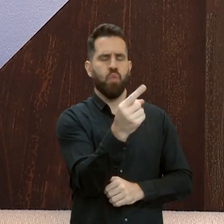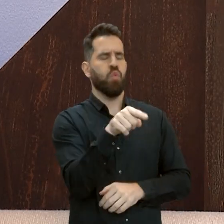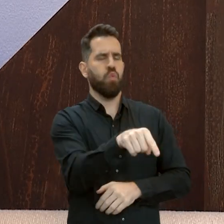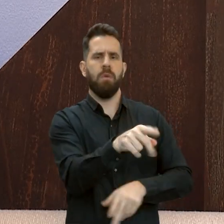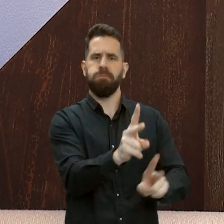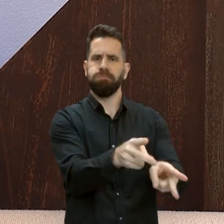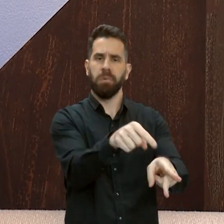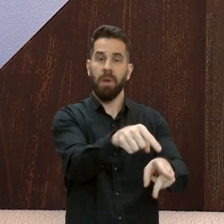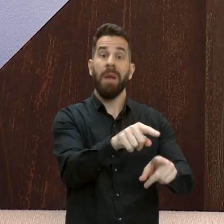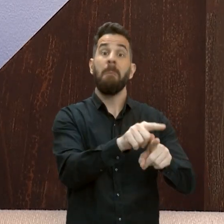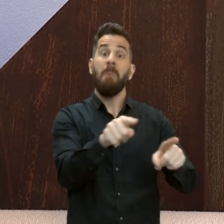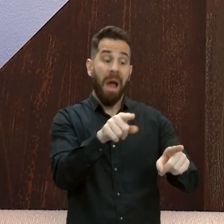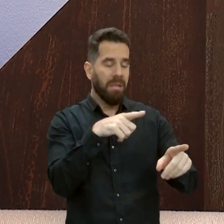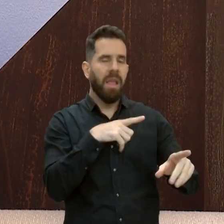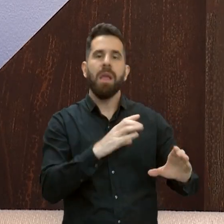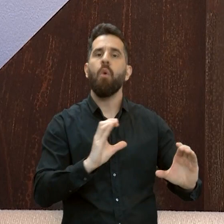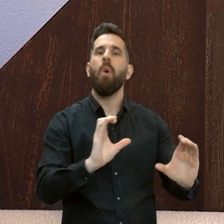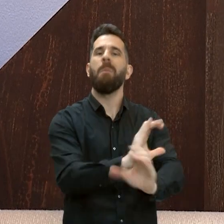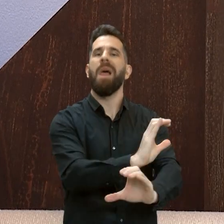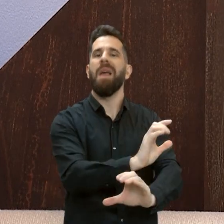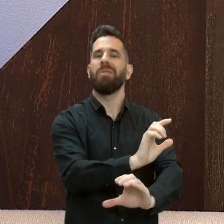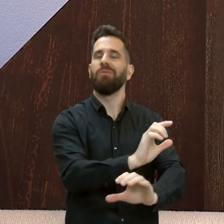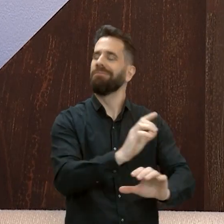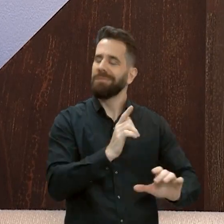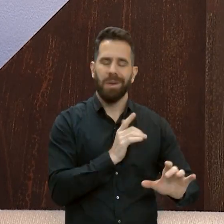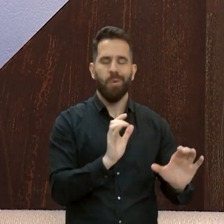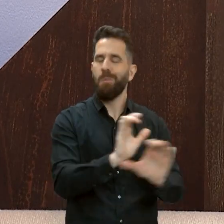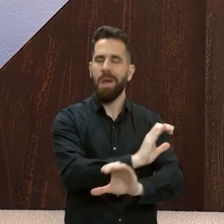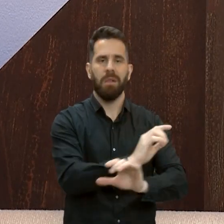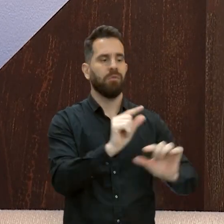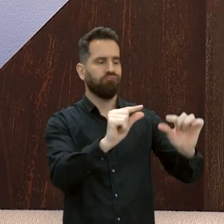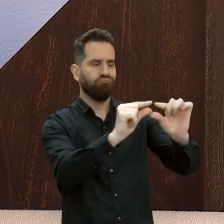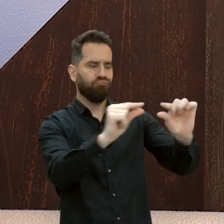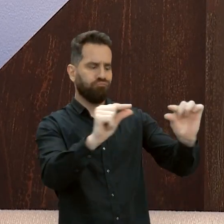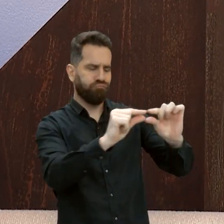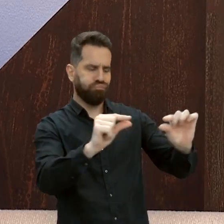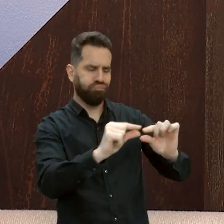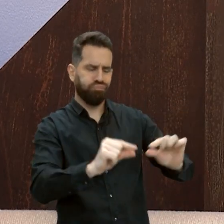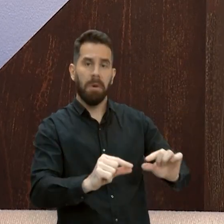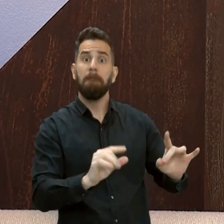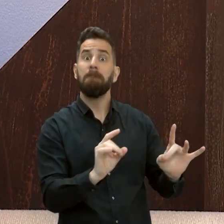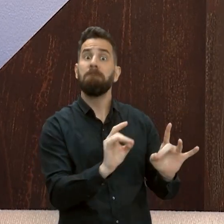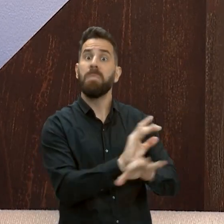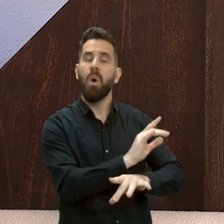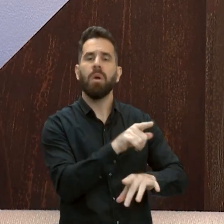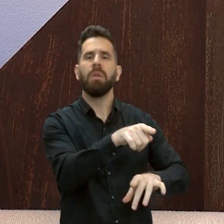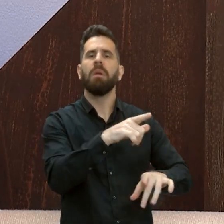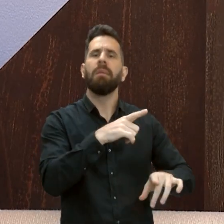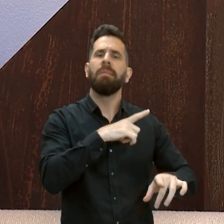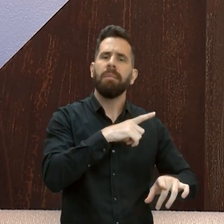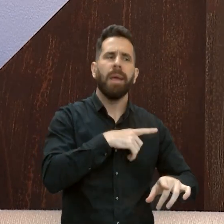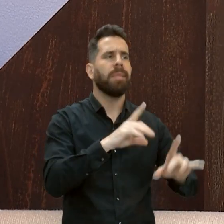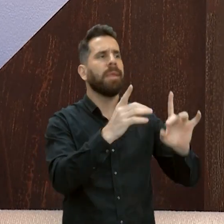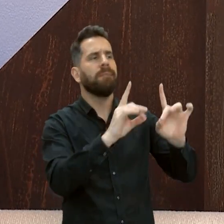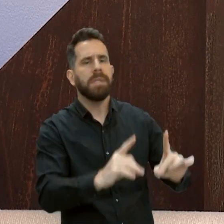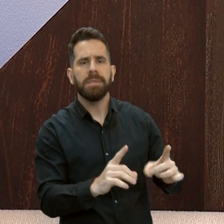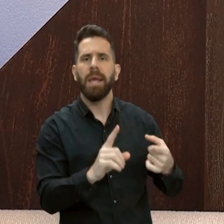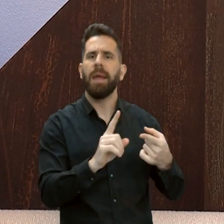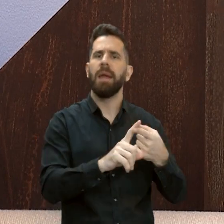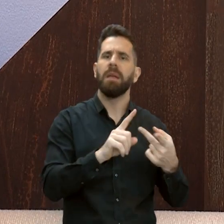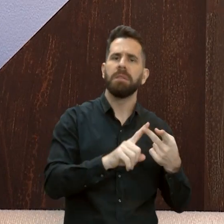as deficiências, né? No cabeçalho tem que constar os dados do candidato, né, que fez a opção,